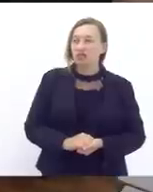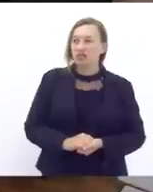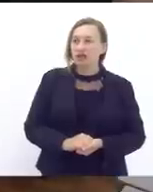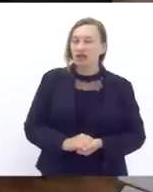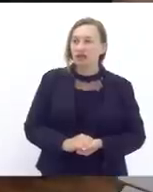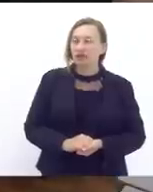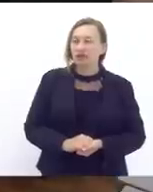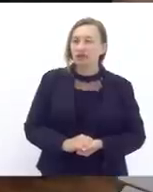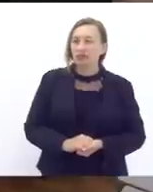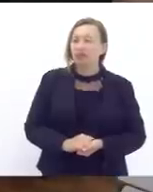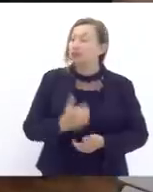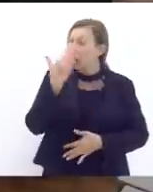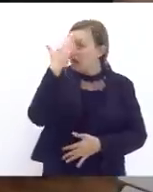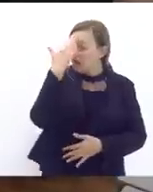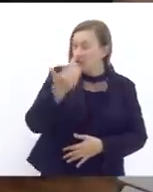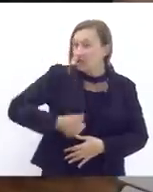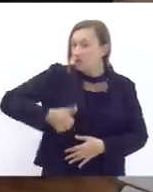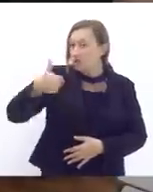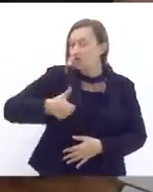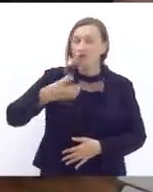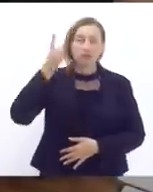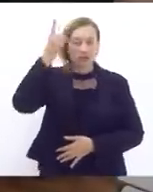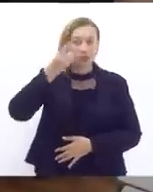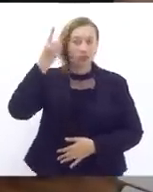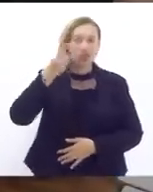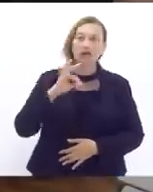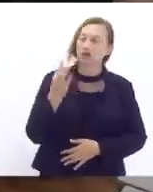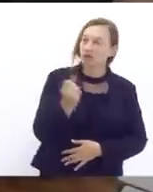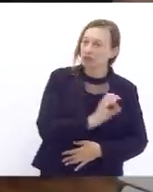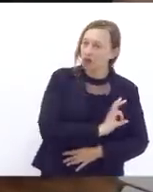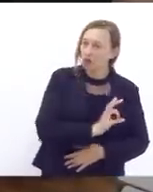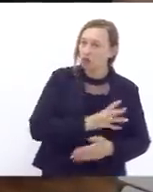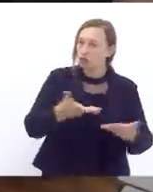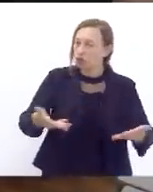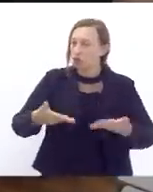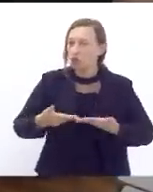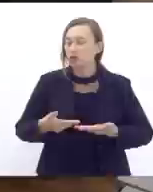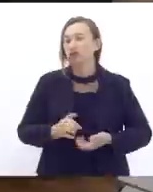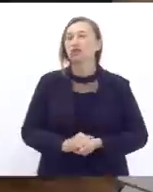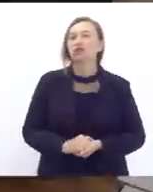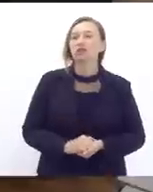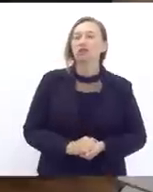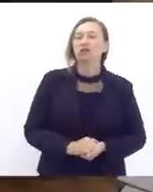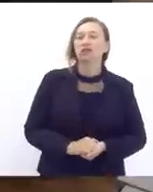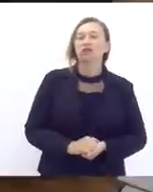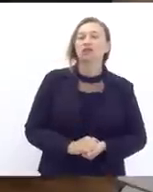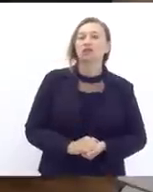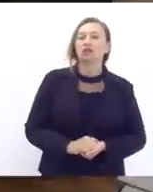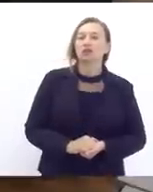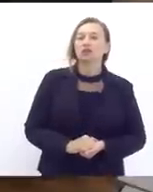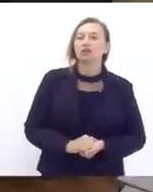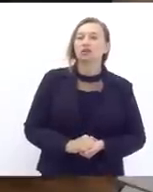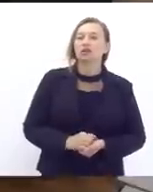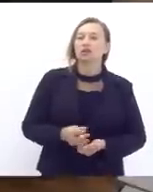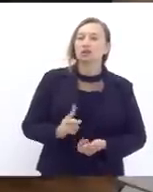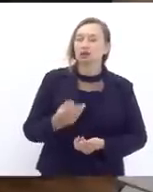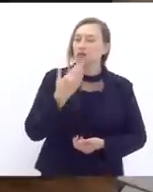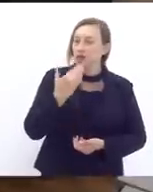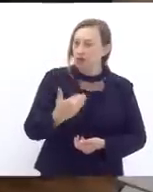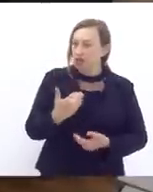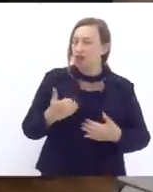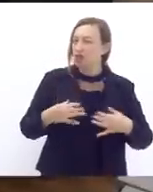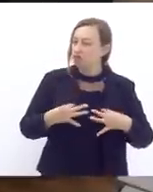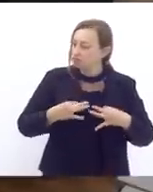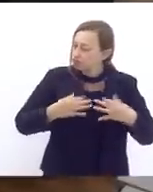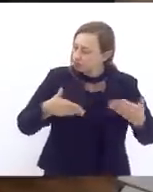bom queria agradecer primeiro deputada Marta Rocha pelo convite sempre solicitado estarei aqui tentando tirar